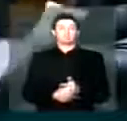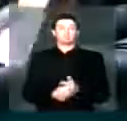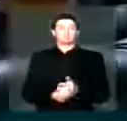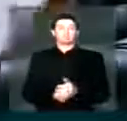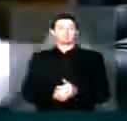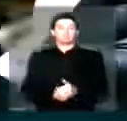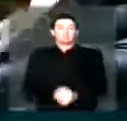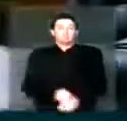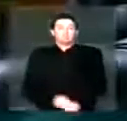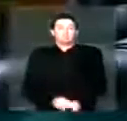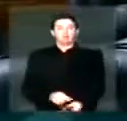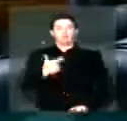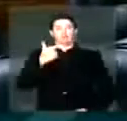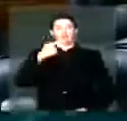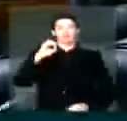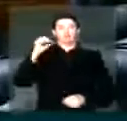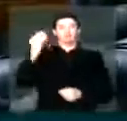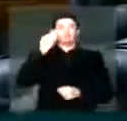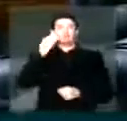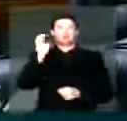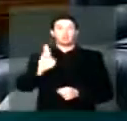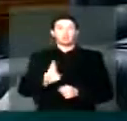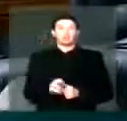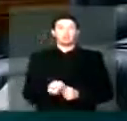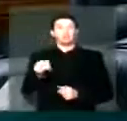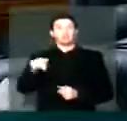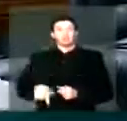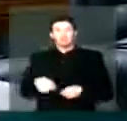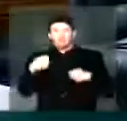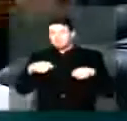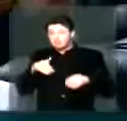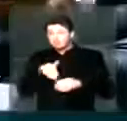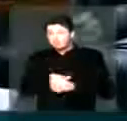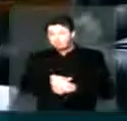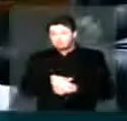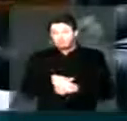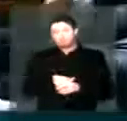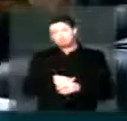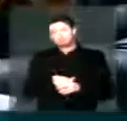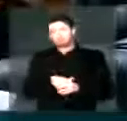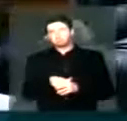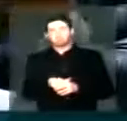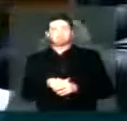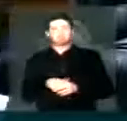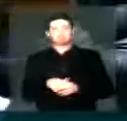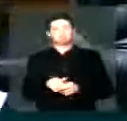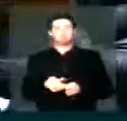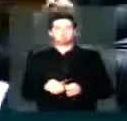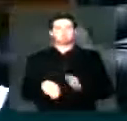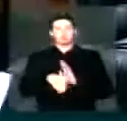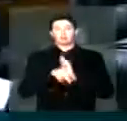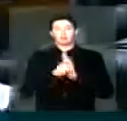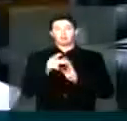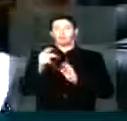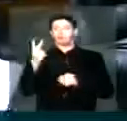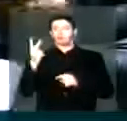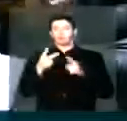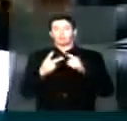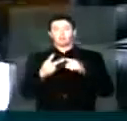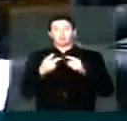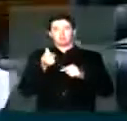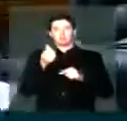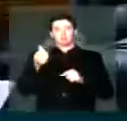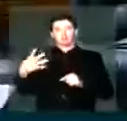de 20 bilhões de reais. Essa casa está para votar, simplesmente, duas medidas provisórias, 664